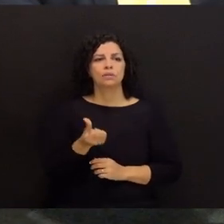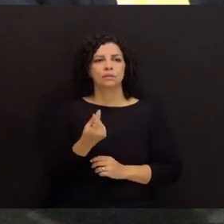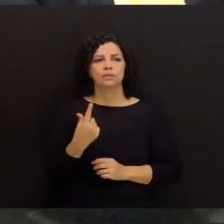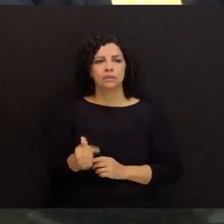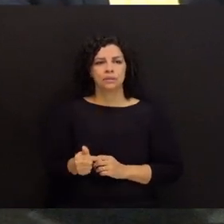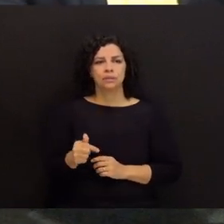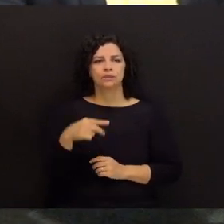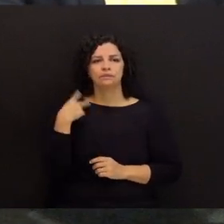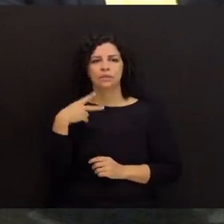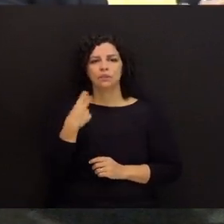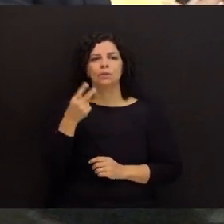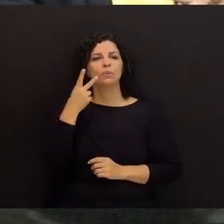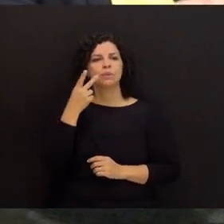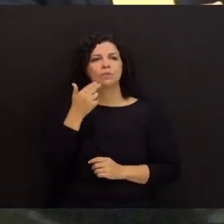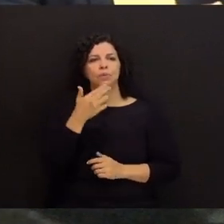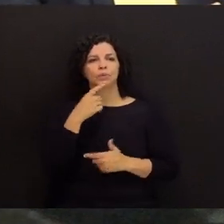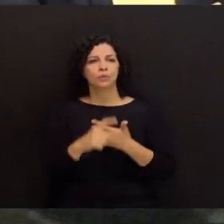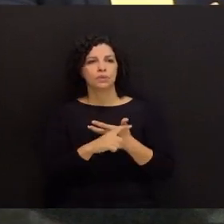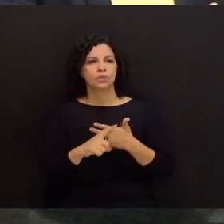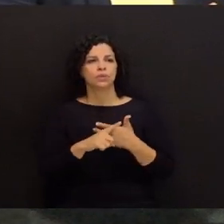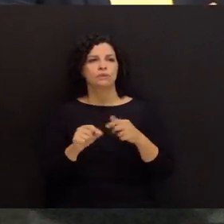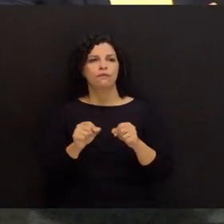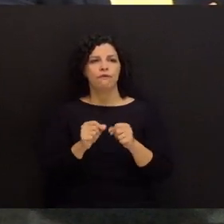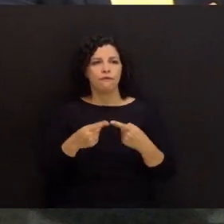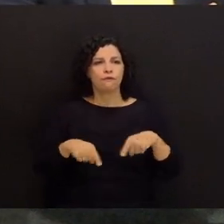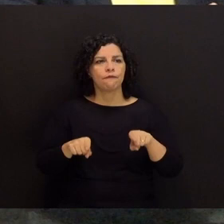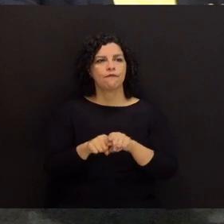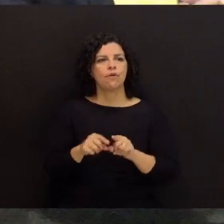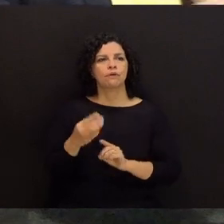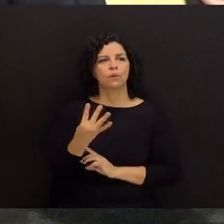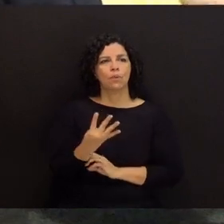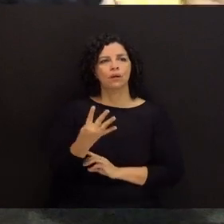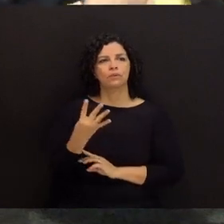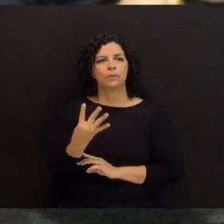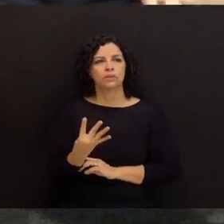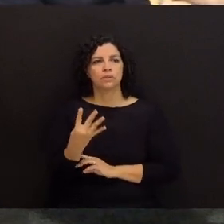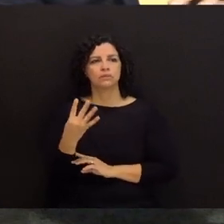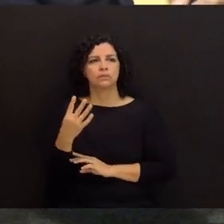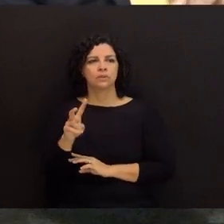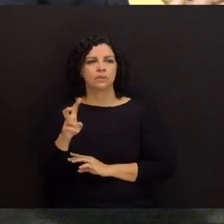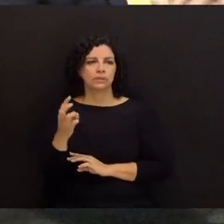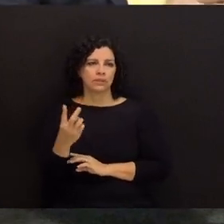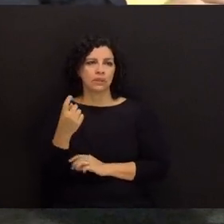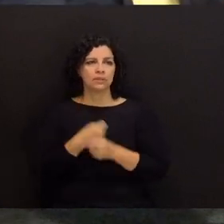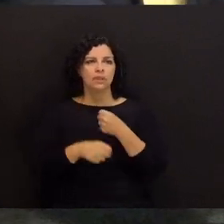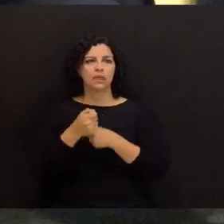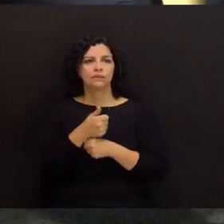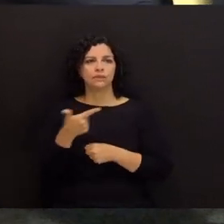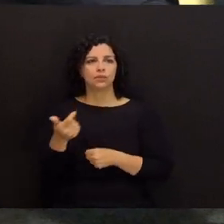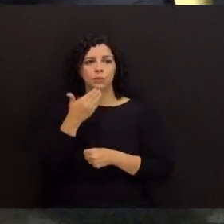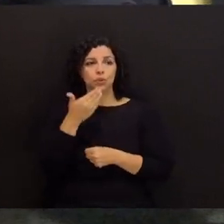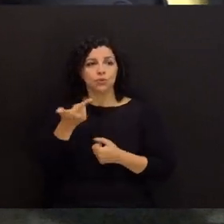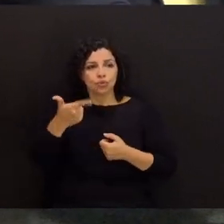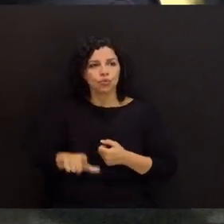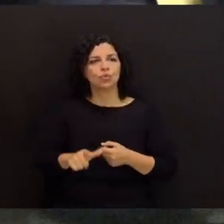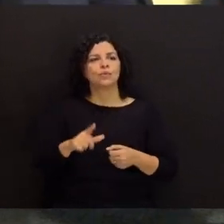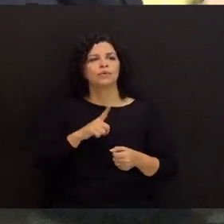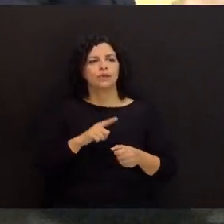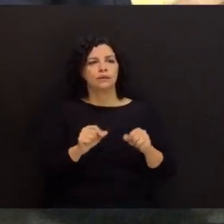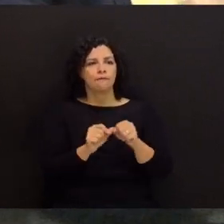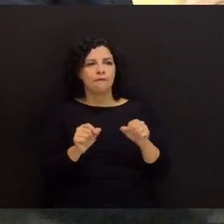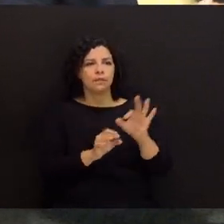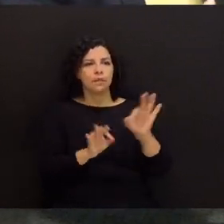do vereador José Possebon executivo entre a indicação 4.453 de 2021 e providencia